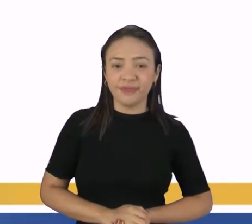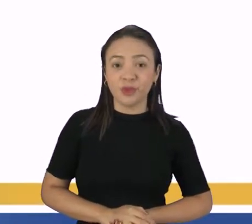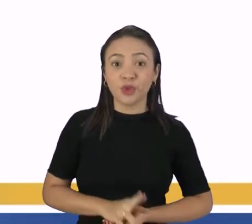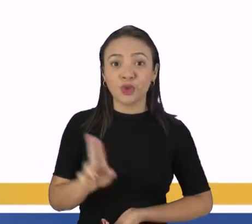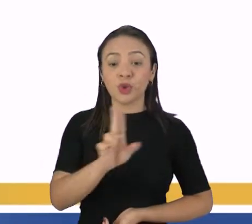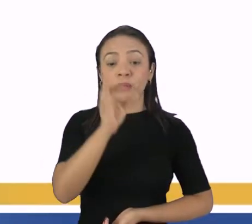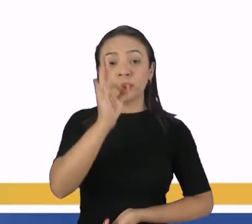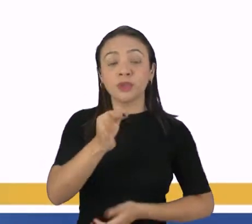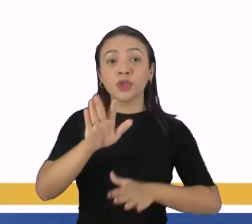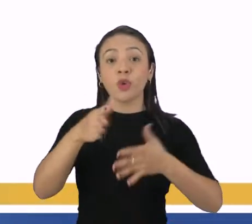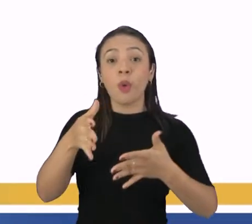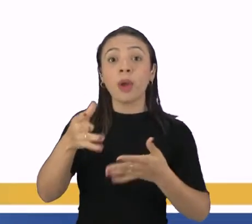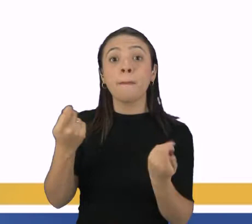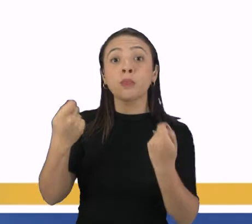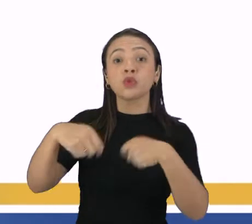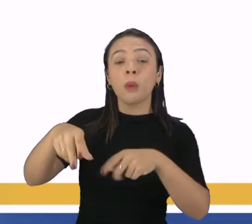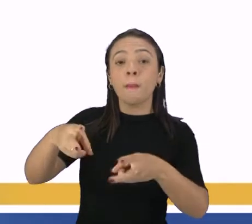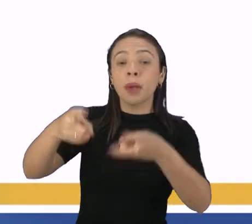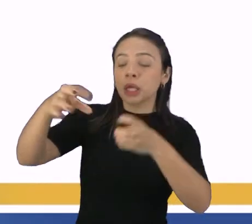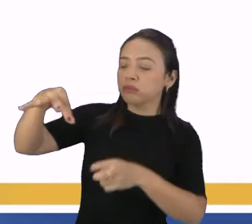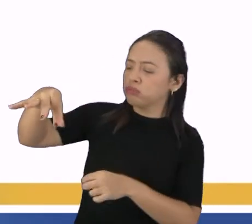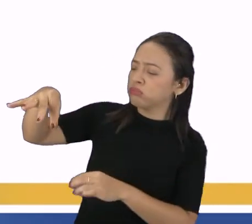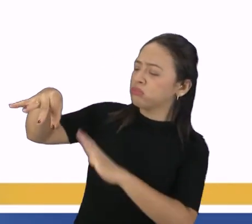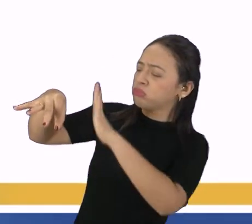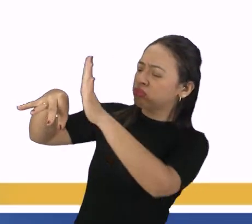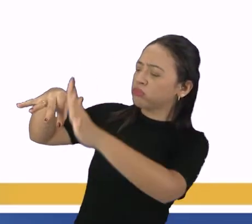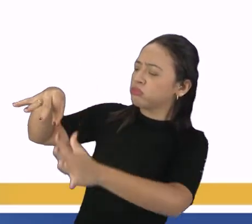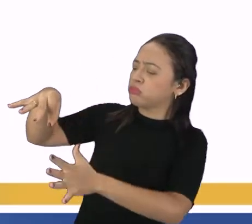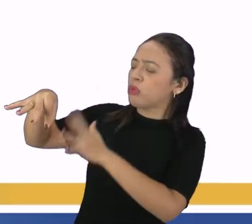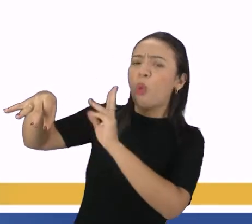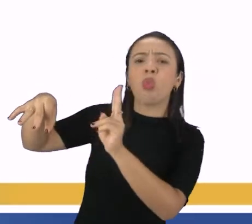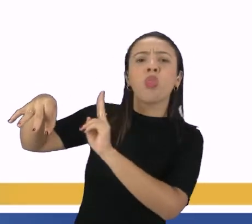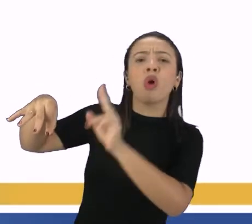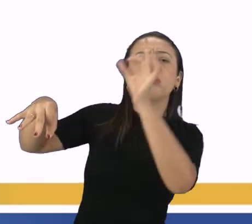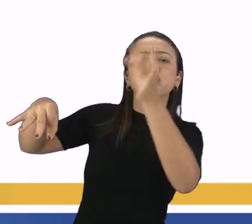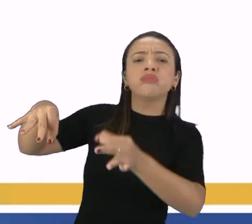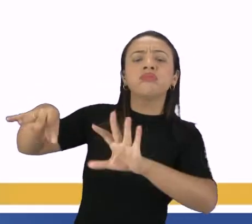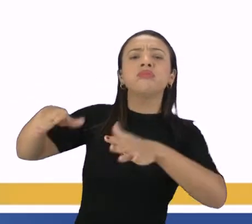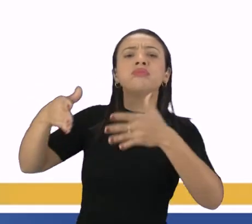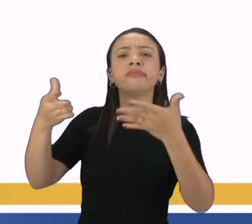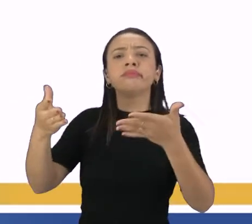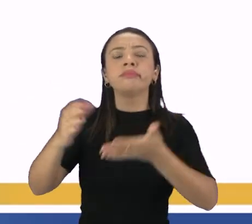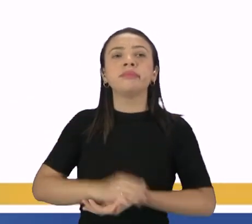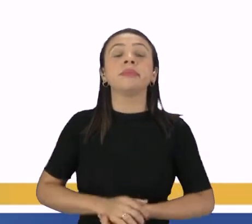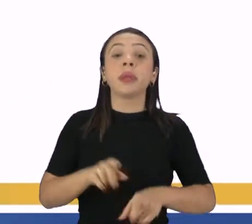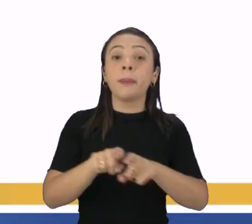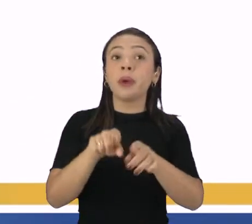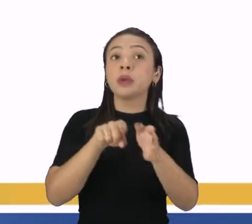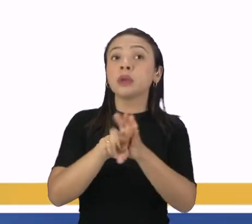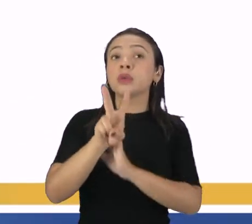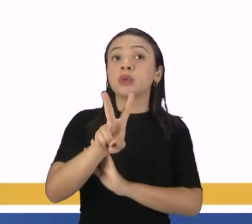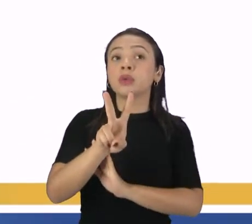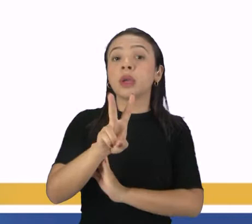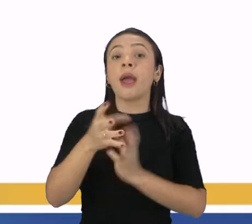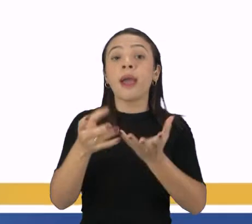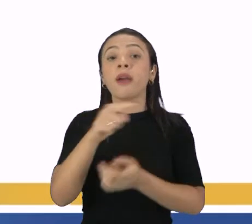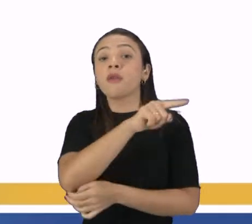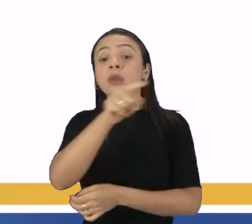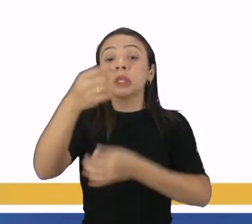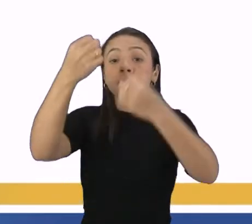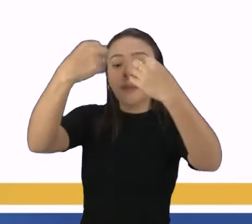nome correto dessa parte visível, a olho nu, do sistema reprodutor feminino, tá? E na questão 2 ele pede para você